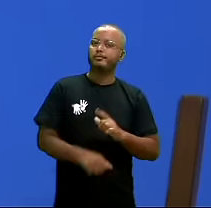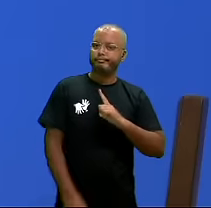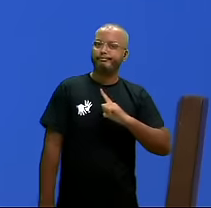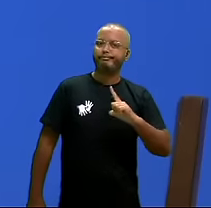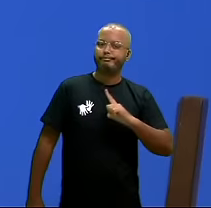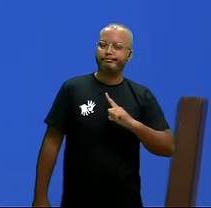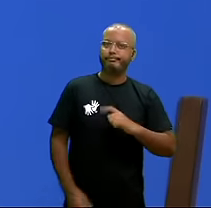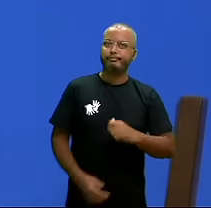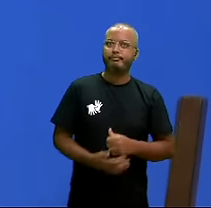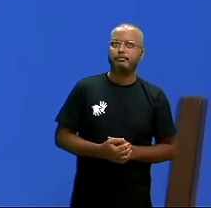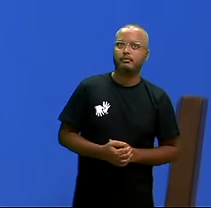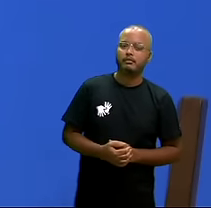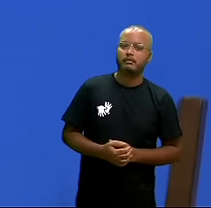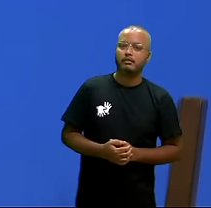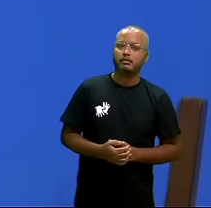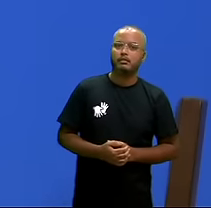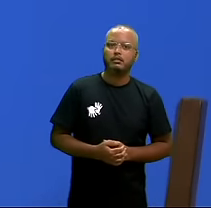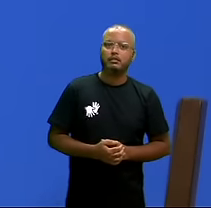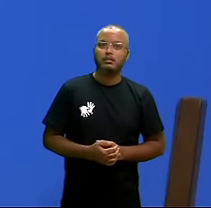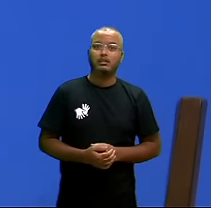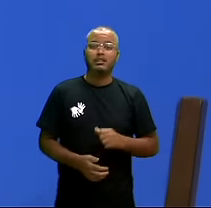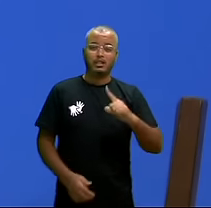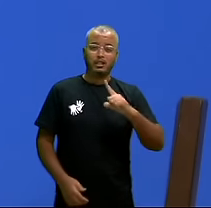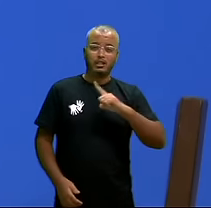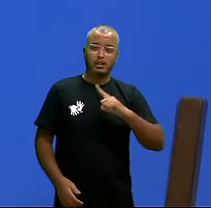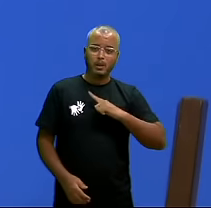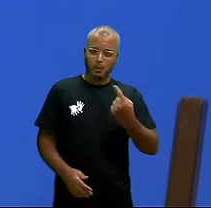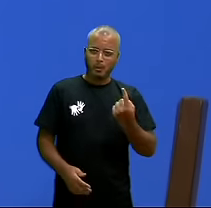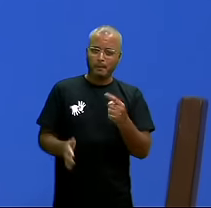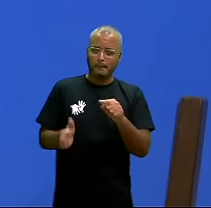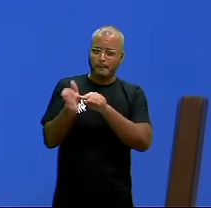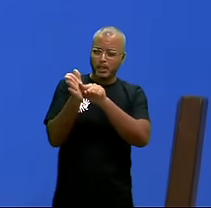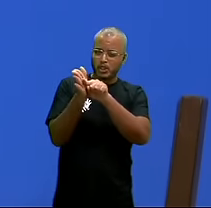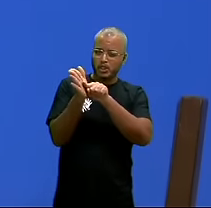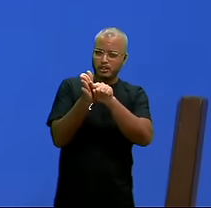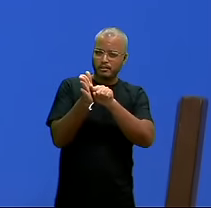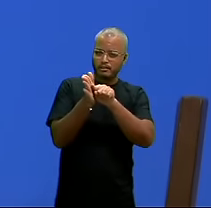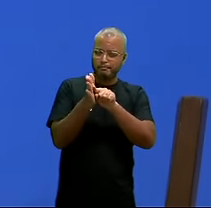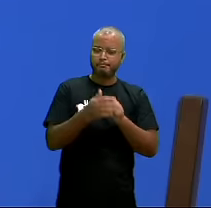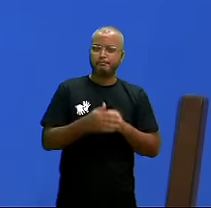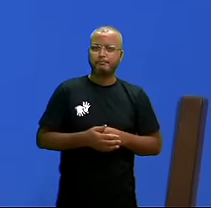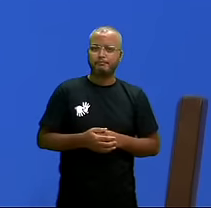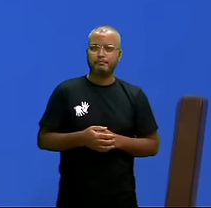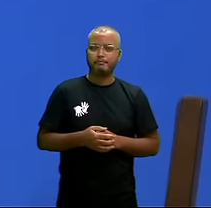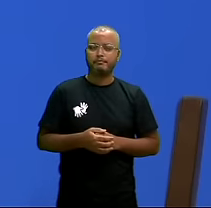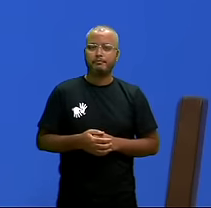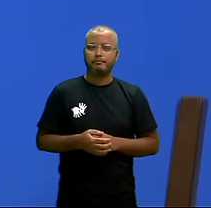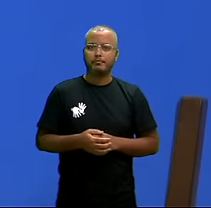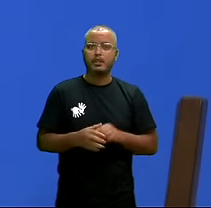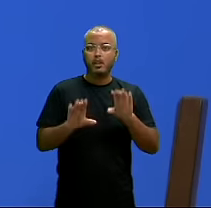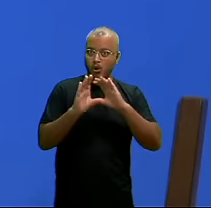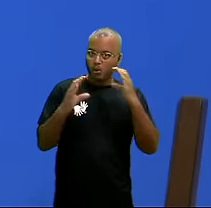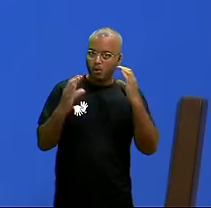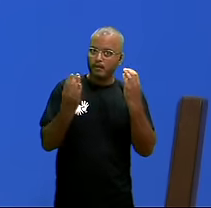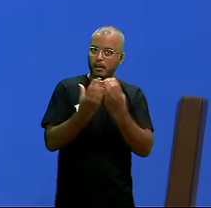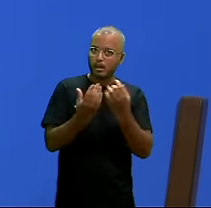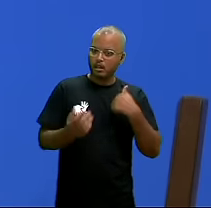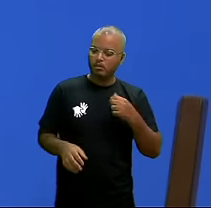e Orientação da Mente. Estou estudando, irmão, você não está entendendo. Depois de uma conferência dessa, eu tive que estudar.